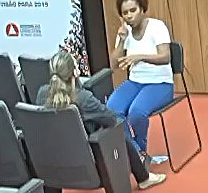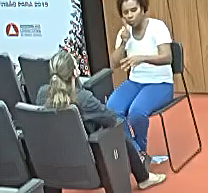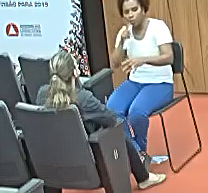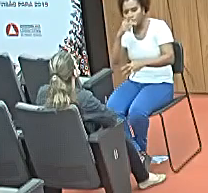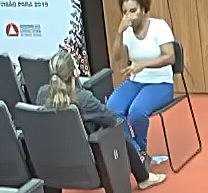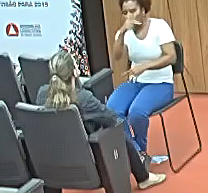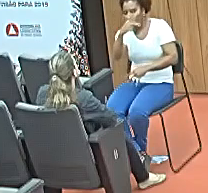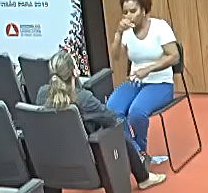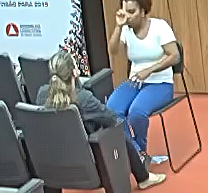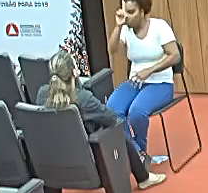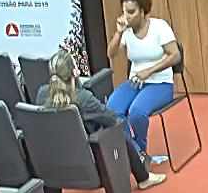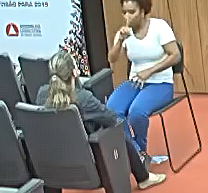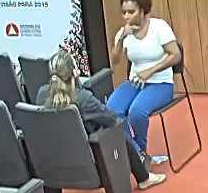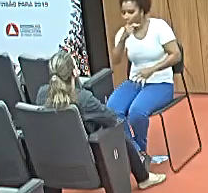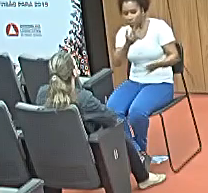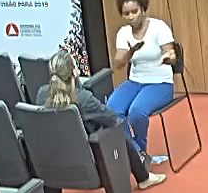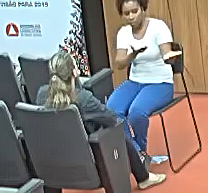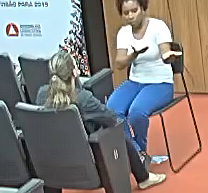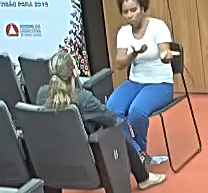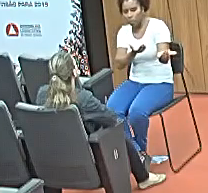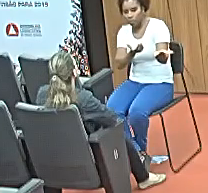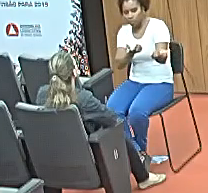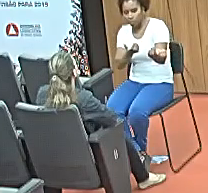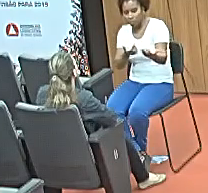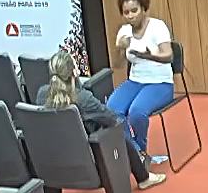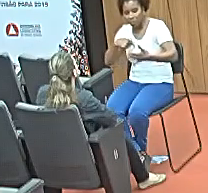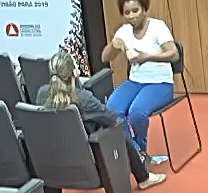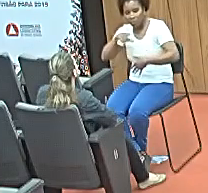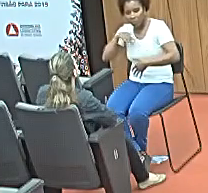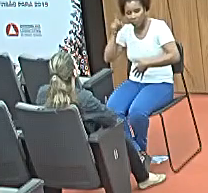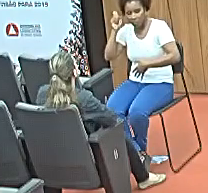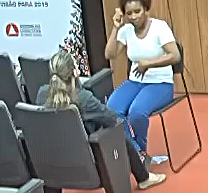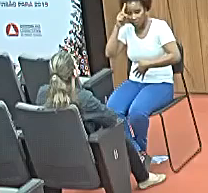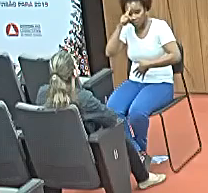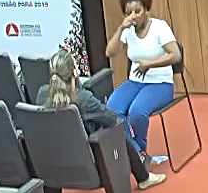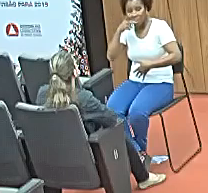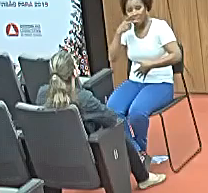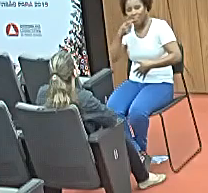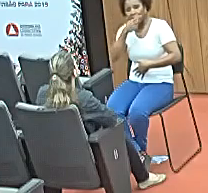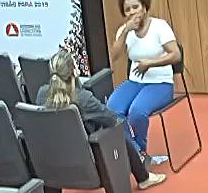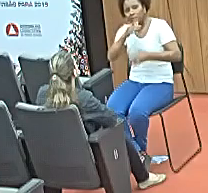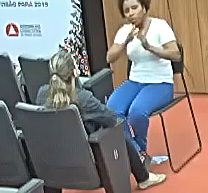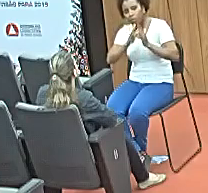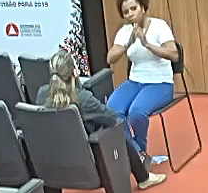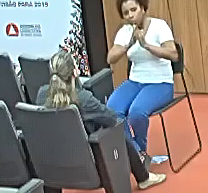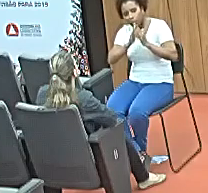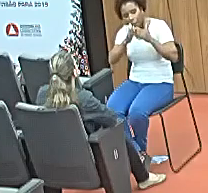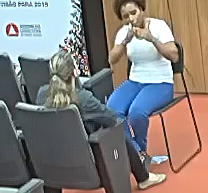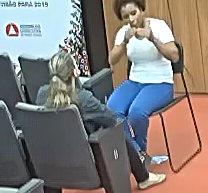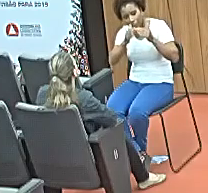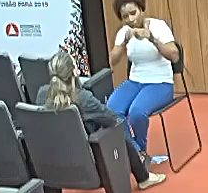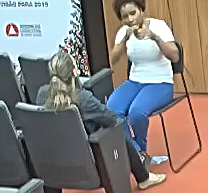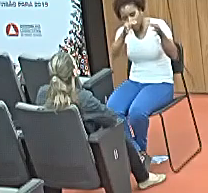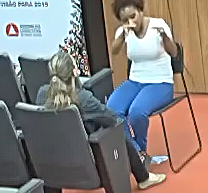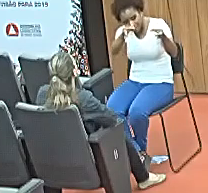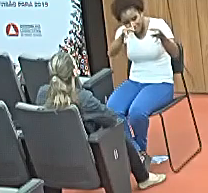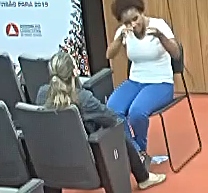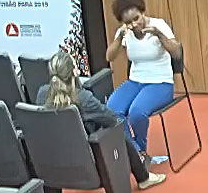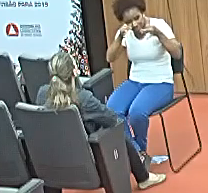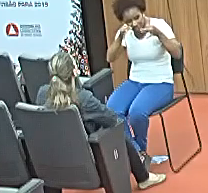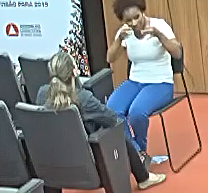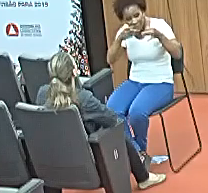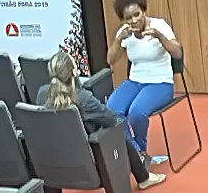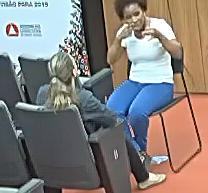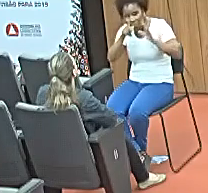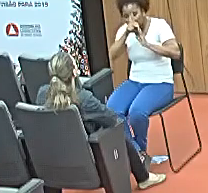eu peço atenção muito grande a essa proposta nós trabalhamos durante dois anos